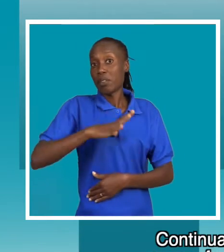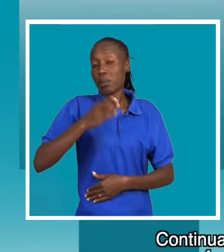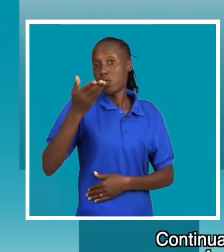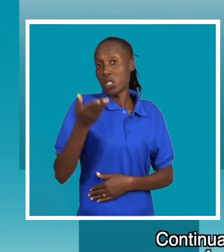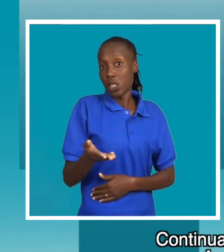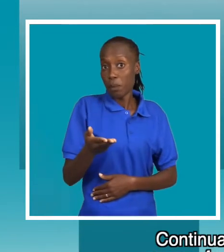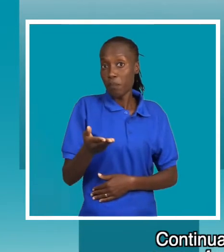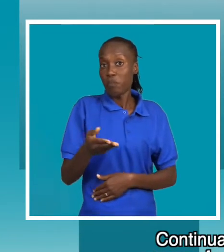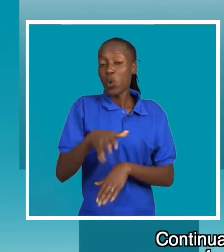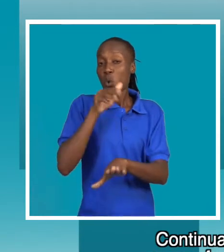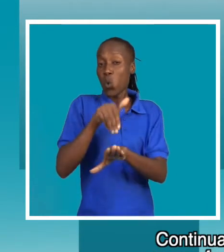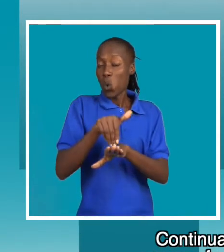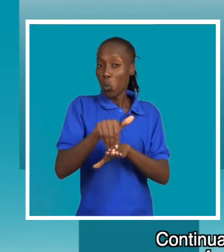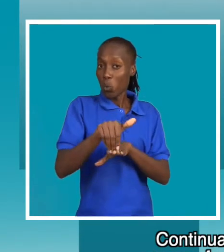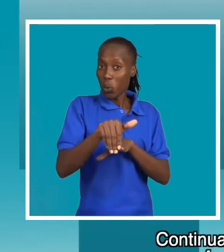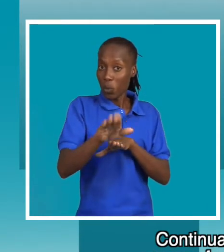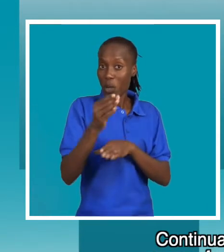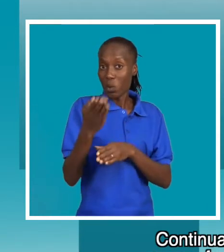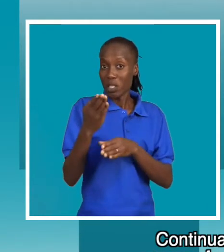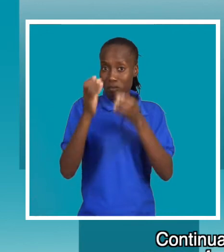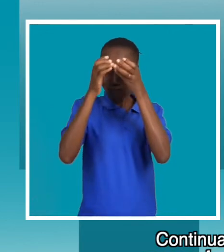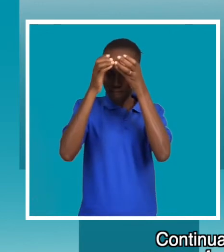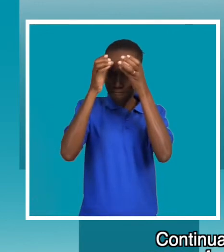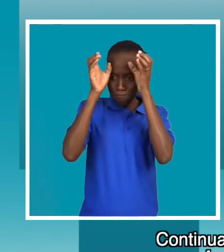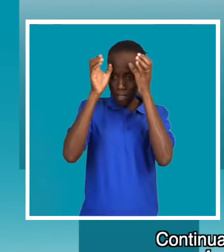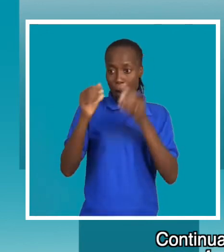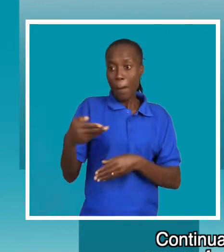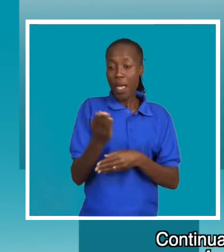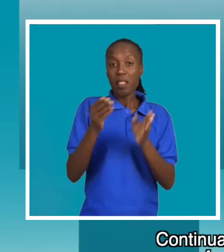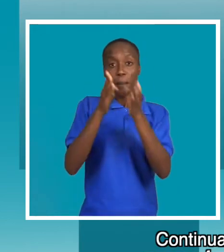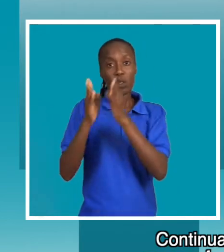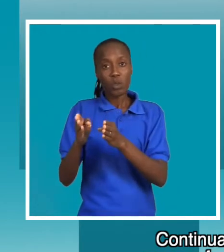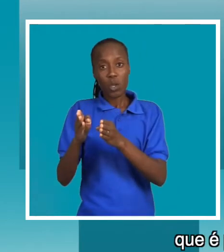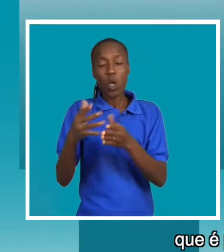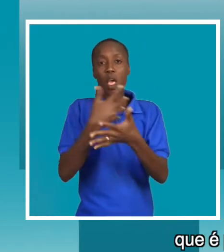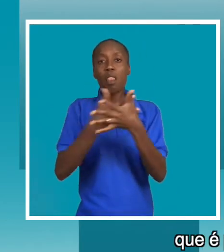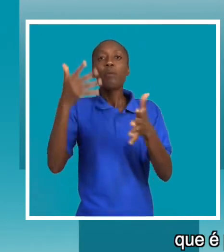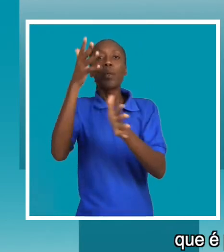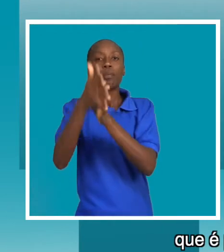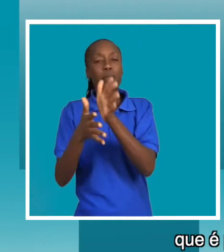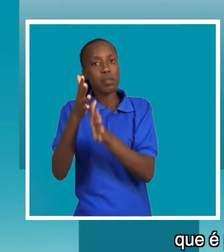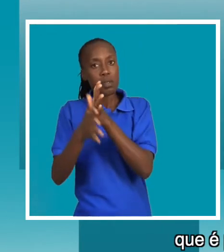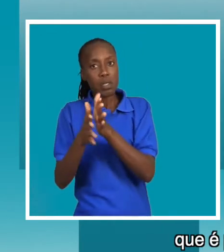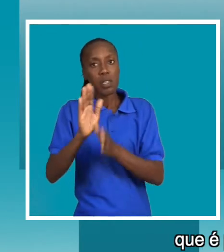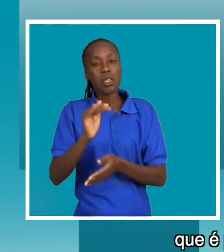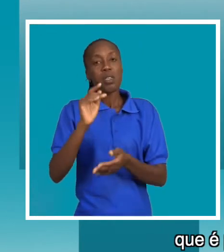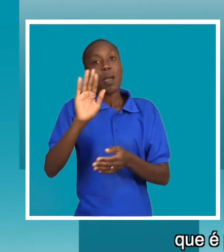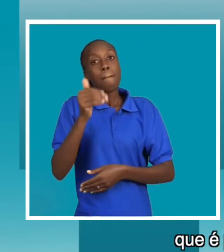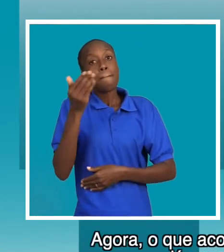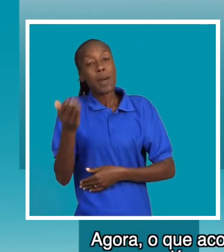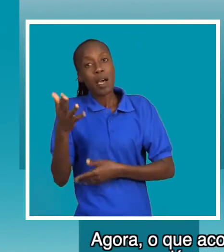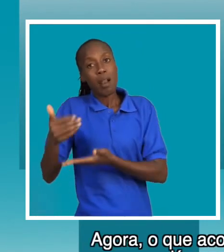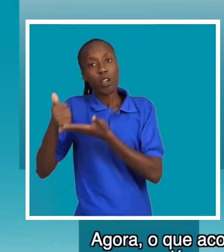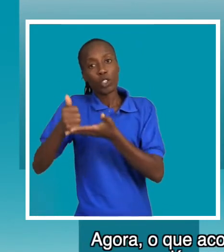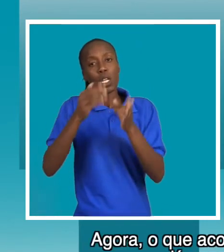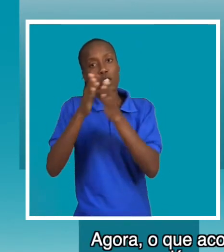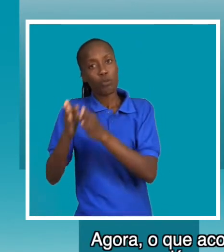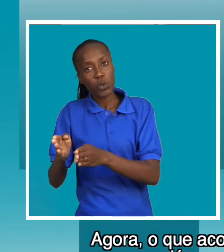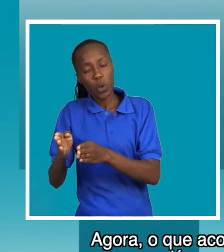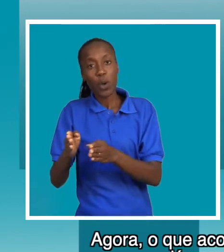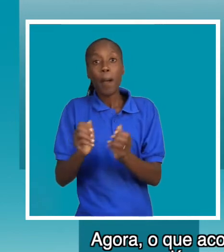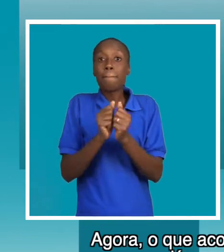continuar com essa capacitação pessoal aqui em matéria de linguagem de sinais que é para podermos satisfazer. Agora, o